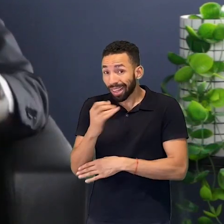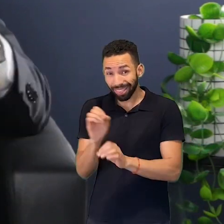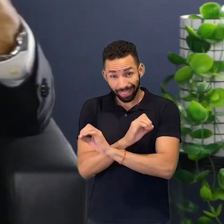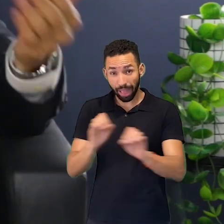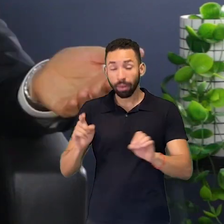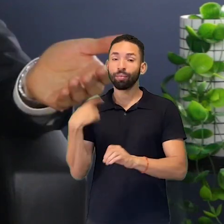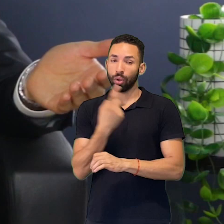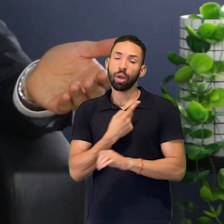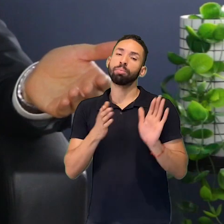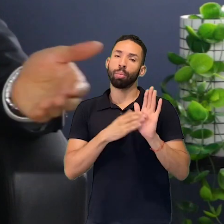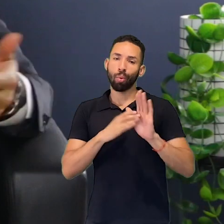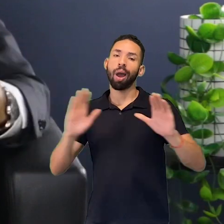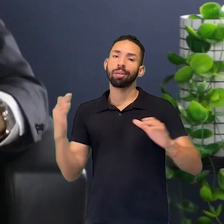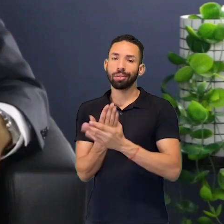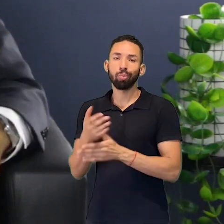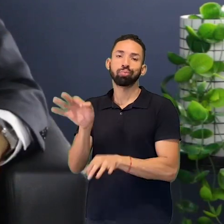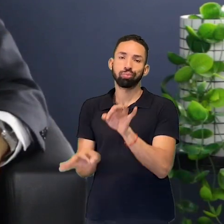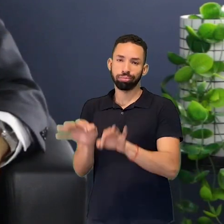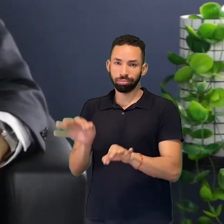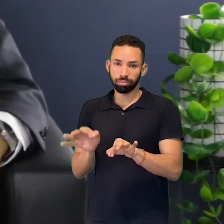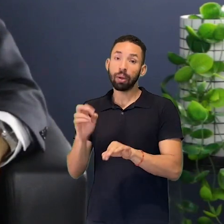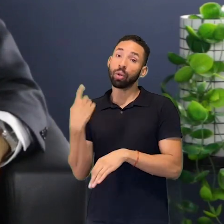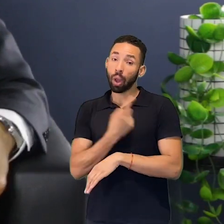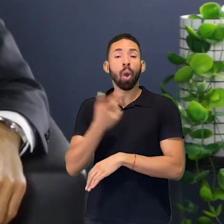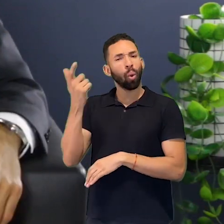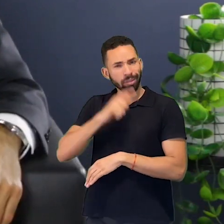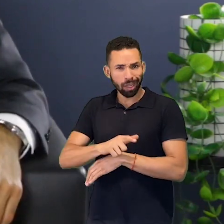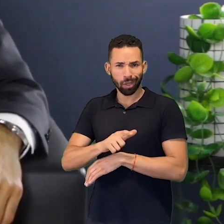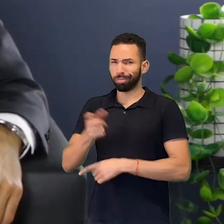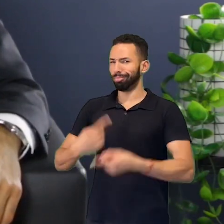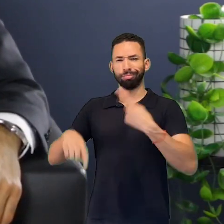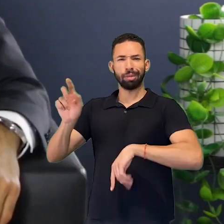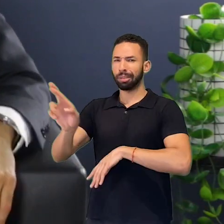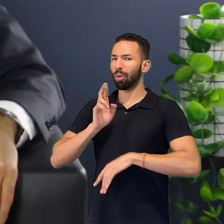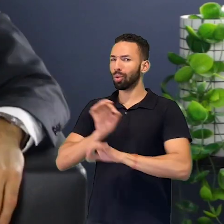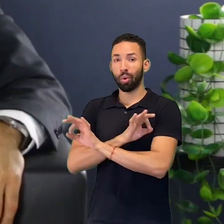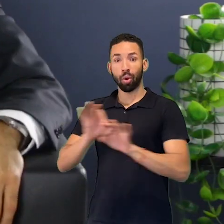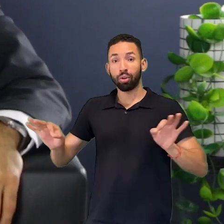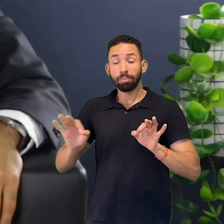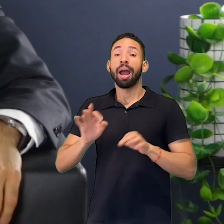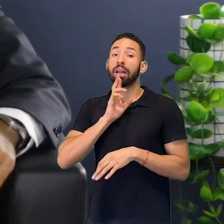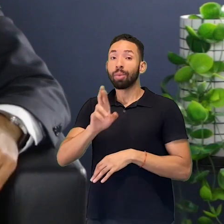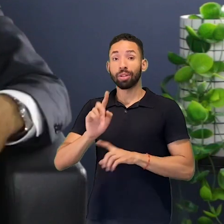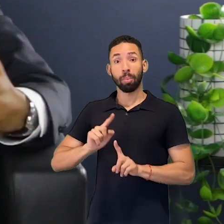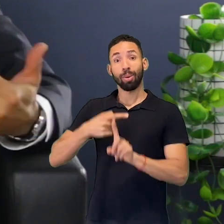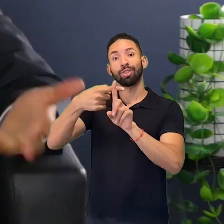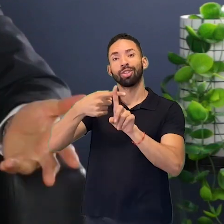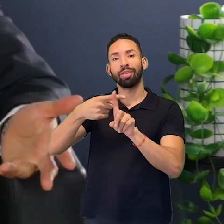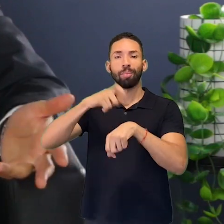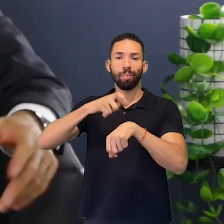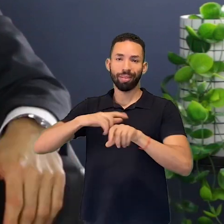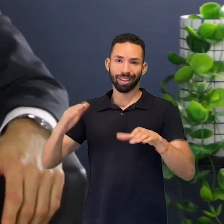conseguir, nós teremos que propor uma ação judicial e a gente tem conseguido bastante êxito, conseguido bastante